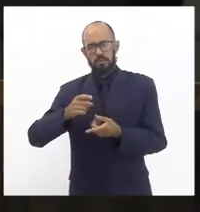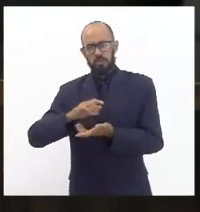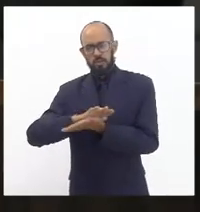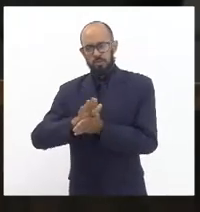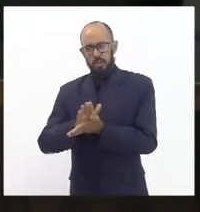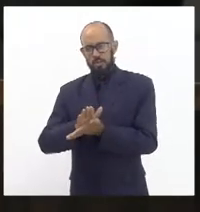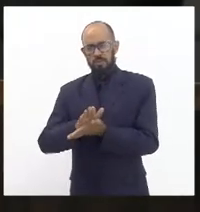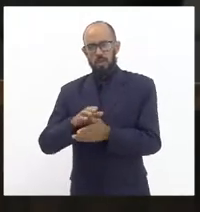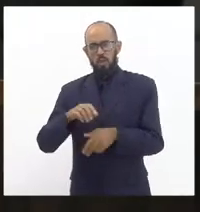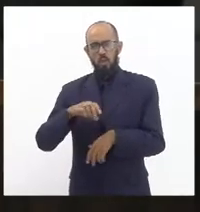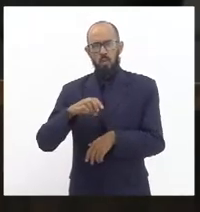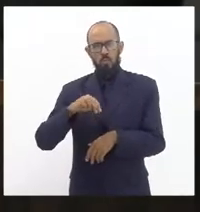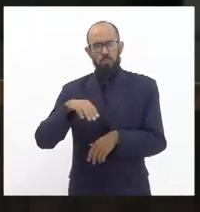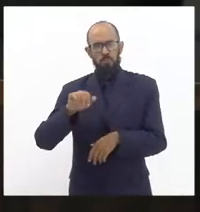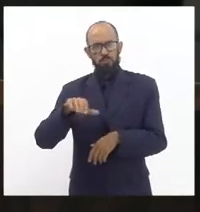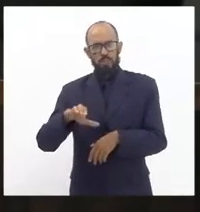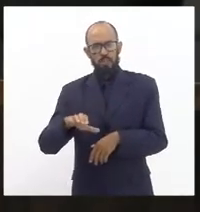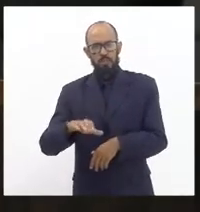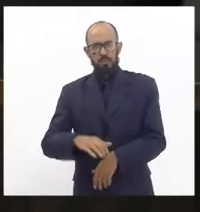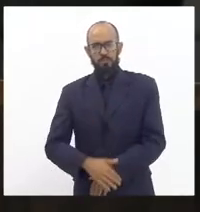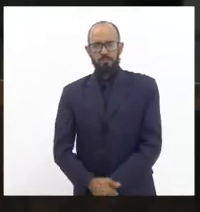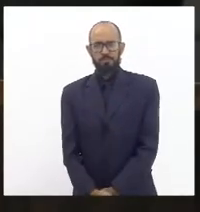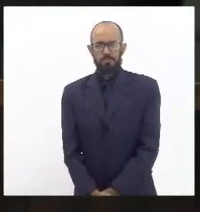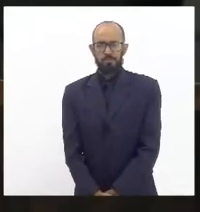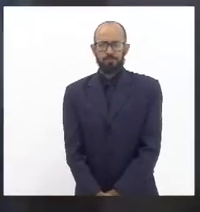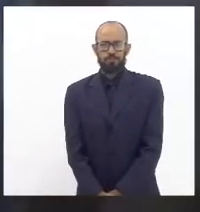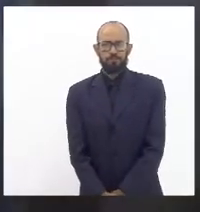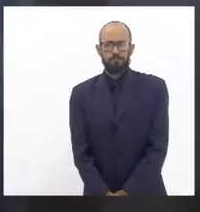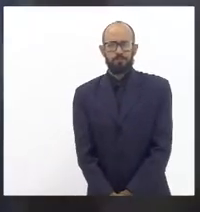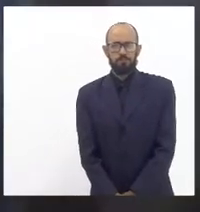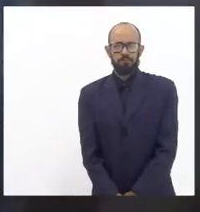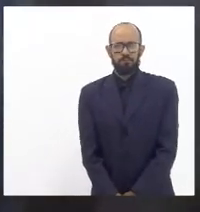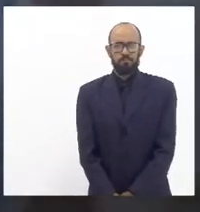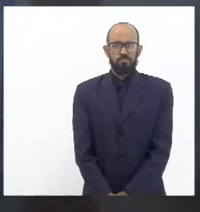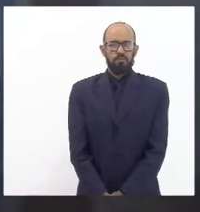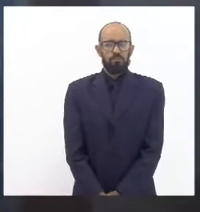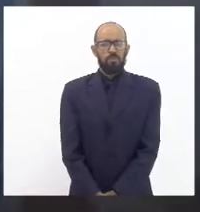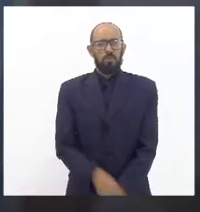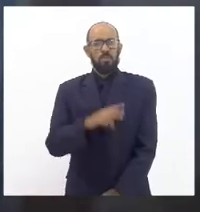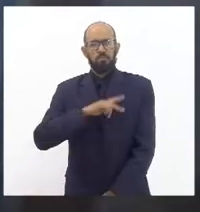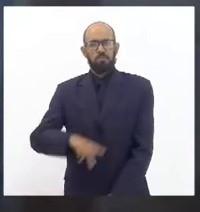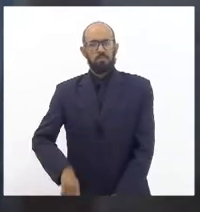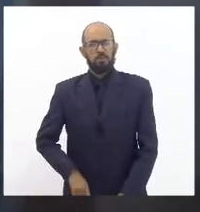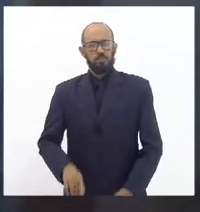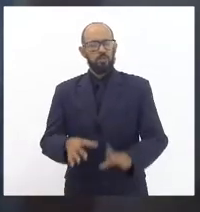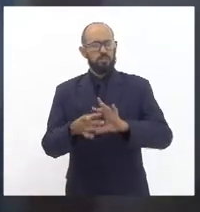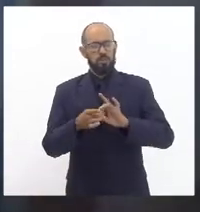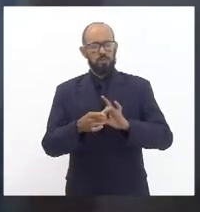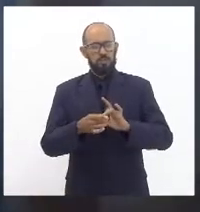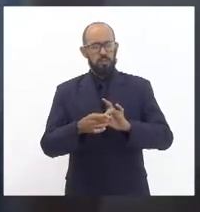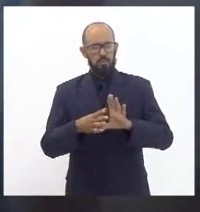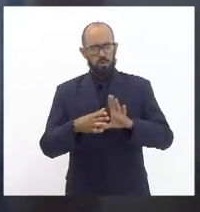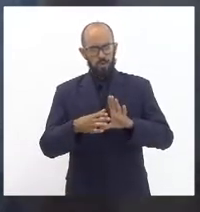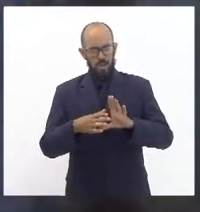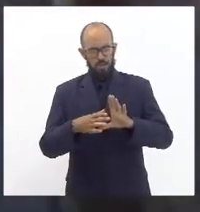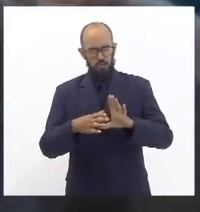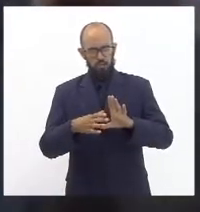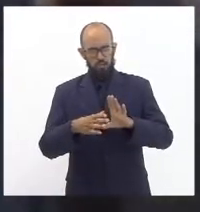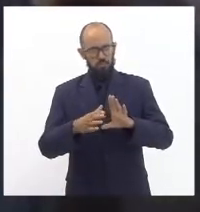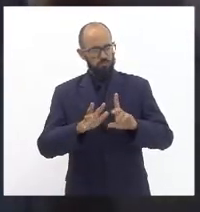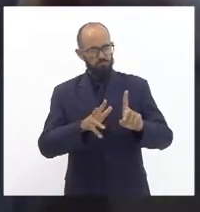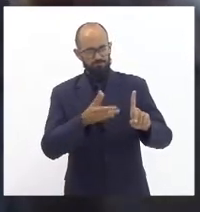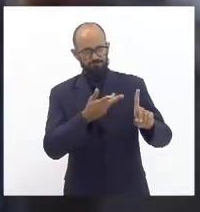deputado Carlos minc o presidente democrático intrépido